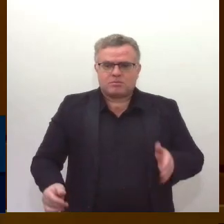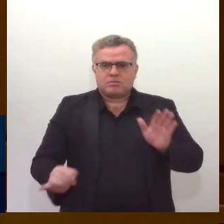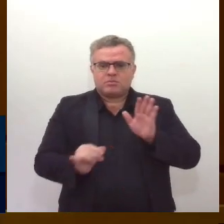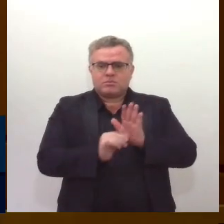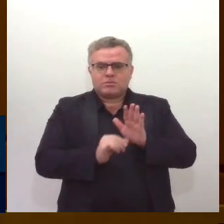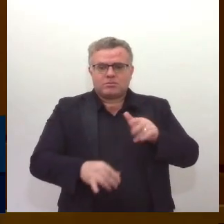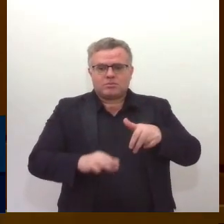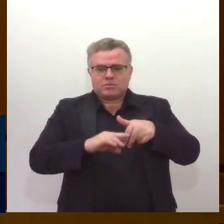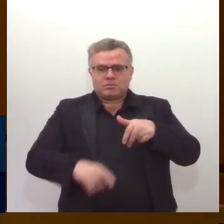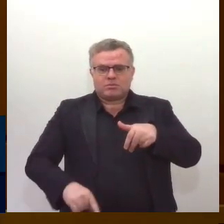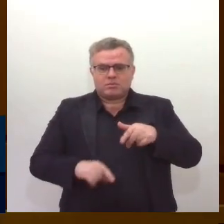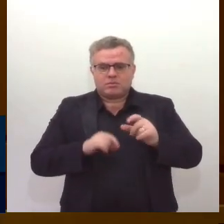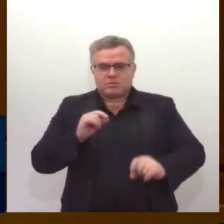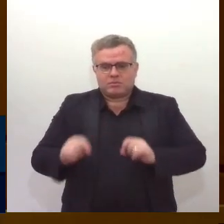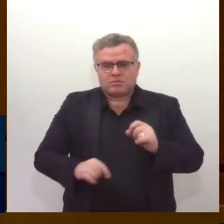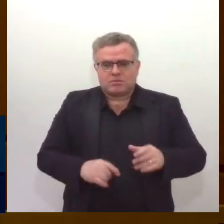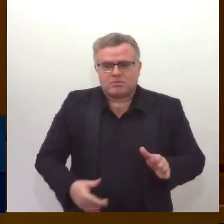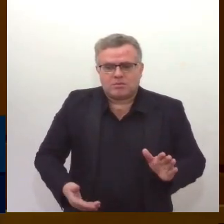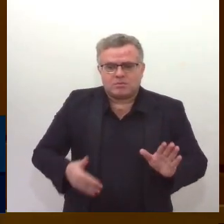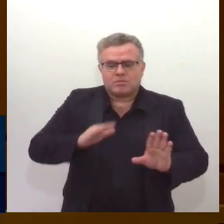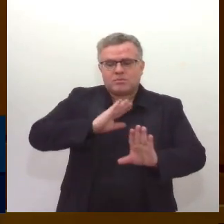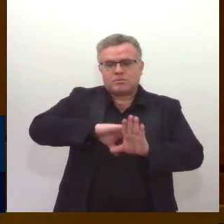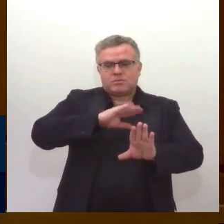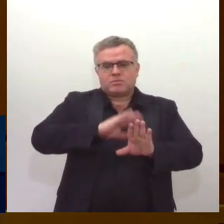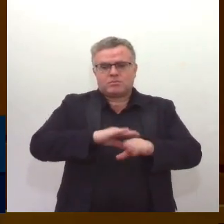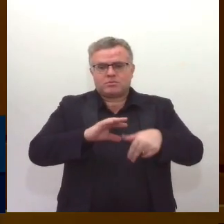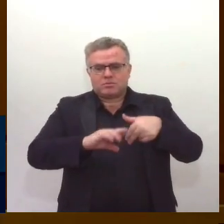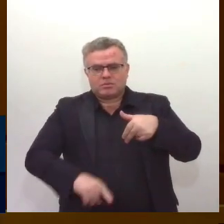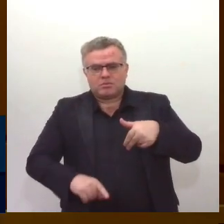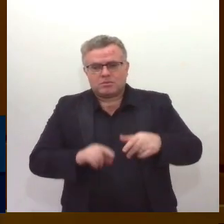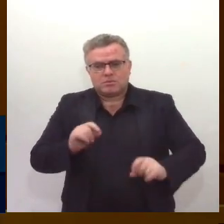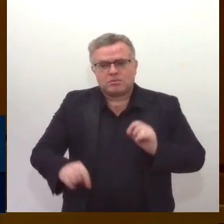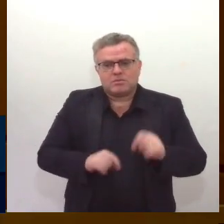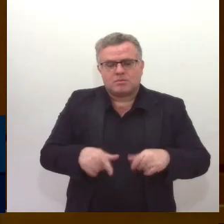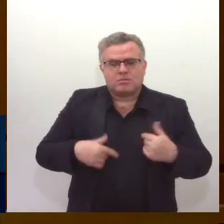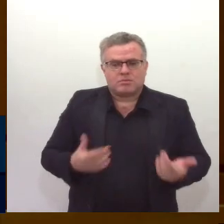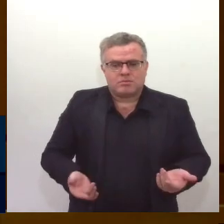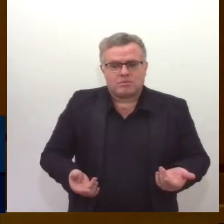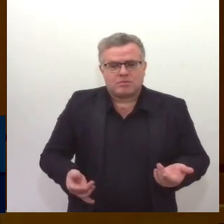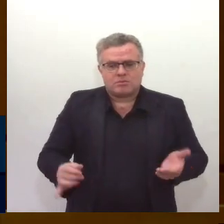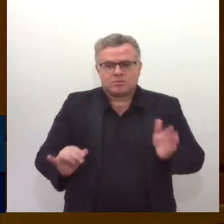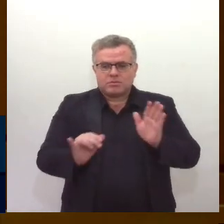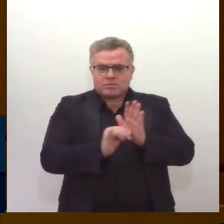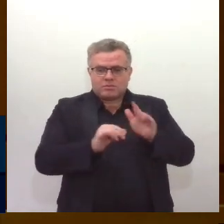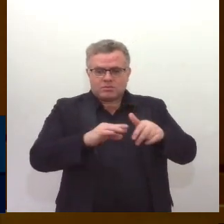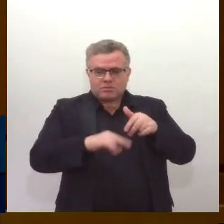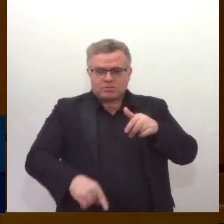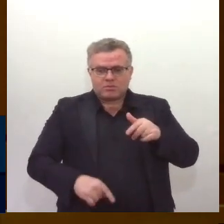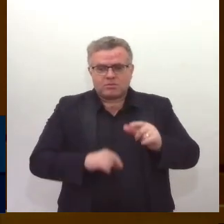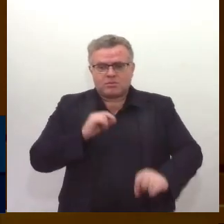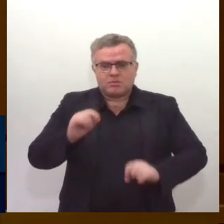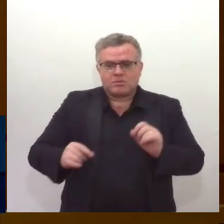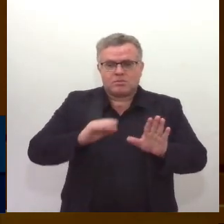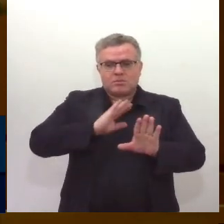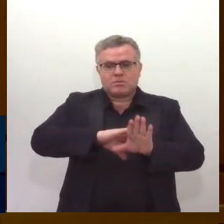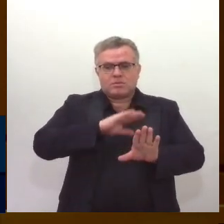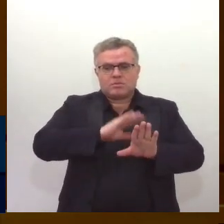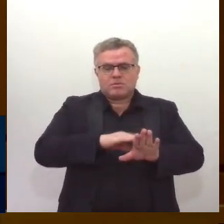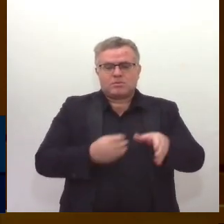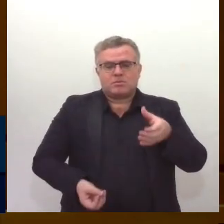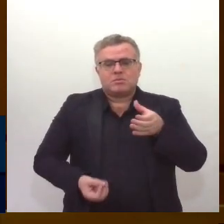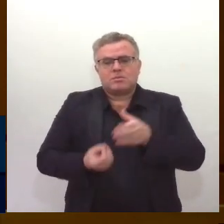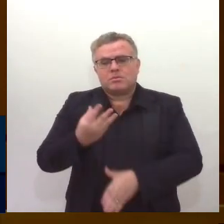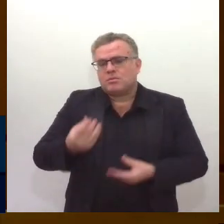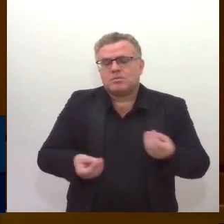ideologia de gênero. O que existe é identidade de gênero. Ideologia foi um termo criado pela extrema-direita